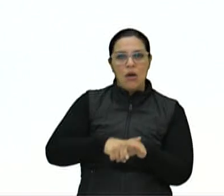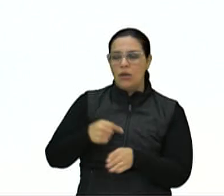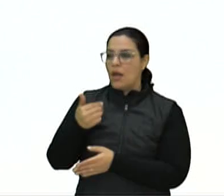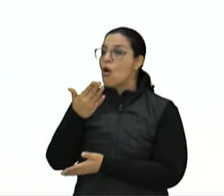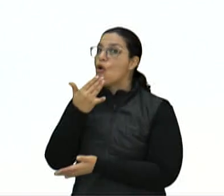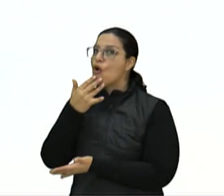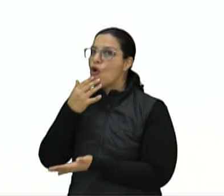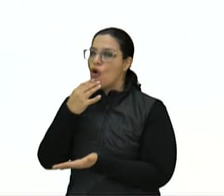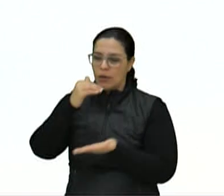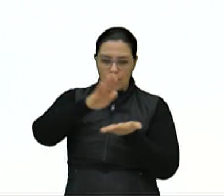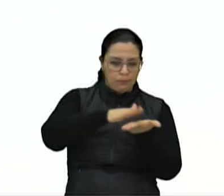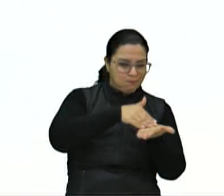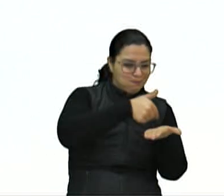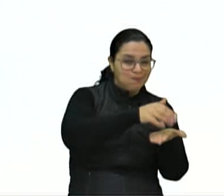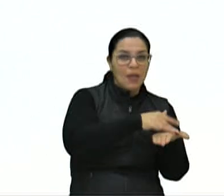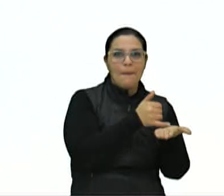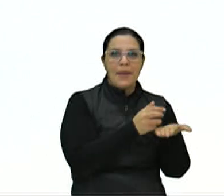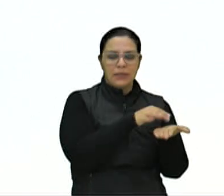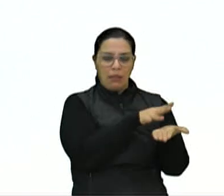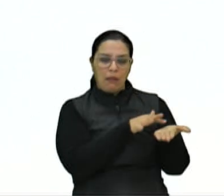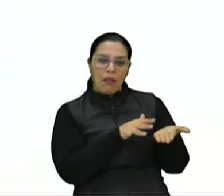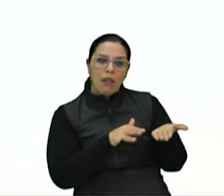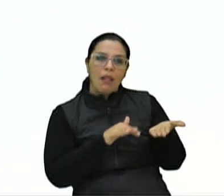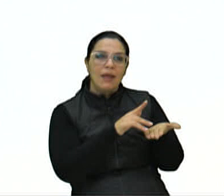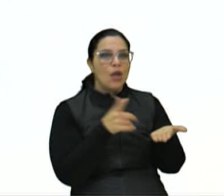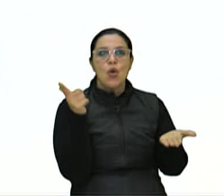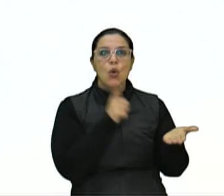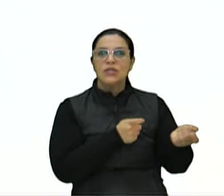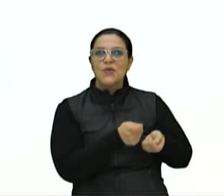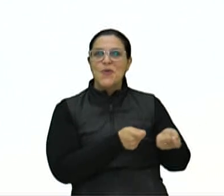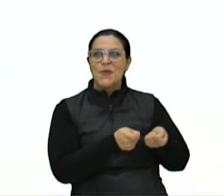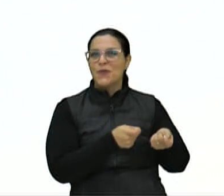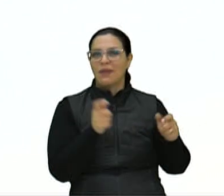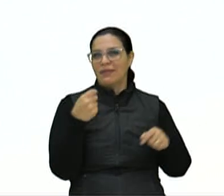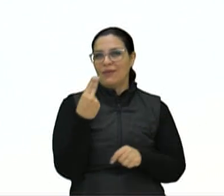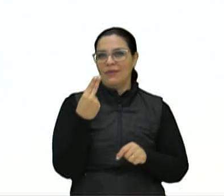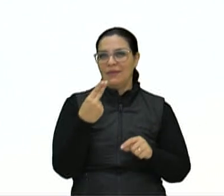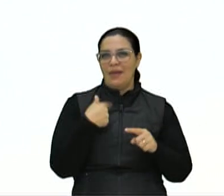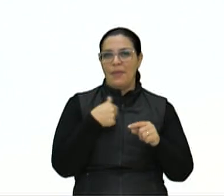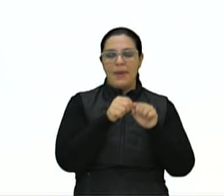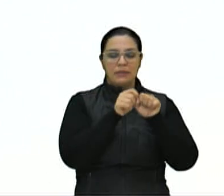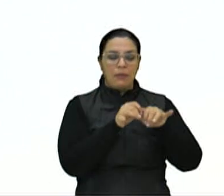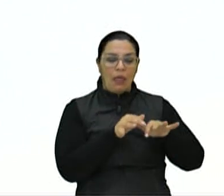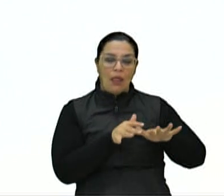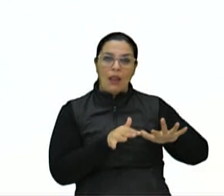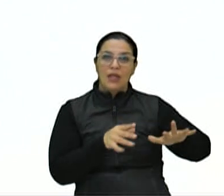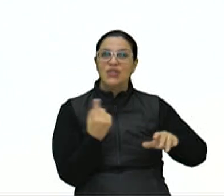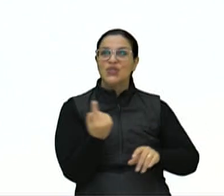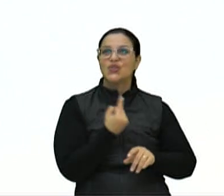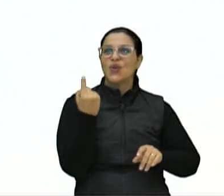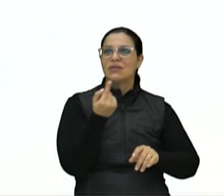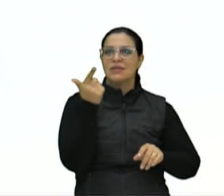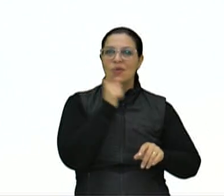que essas formas tomem caminhos, às vezes, que você não fez exatamente com o pincel, mas que o pigmento foi conduzido depois pela